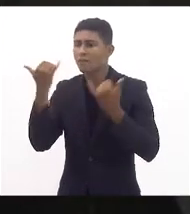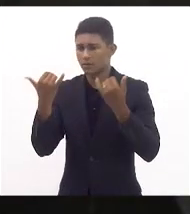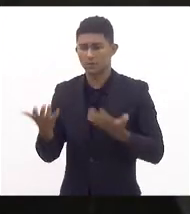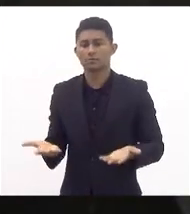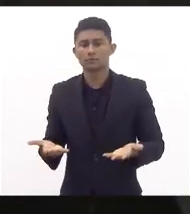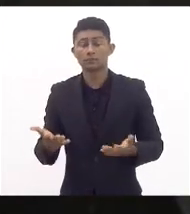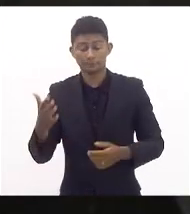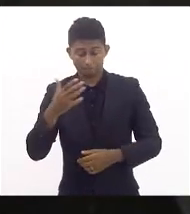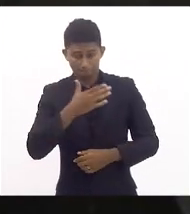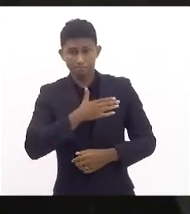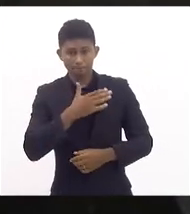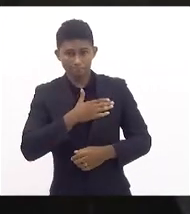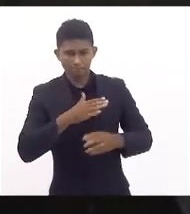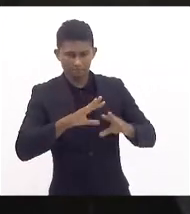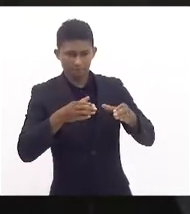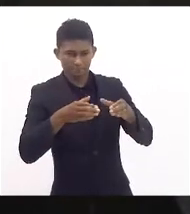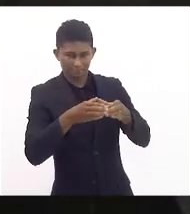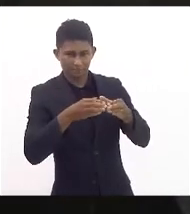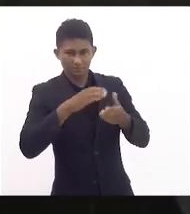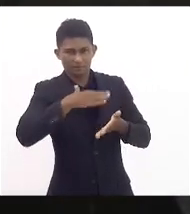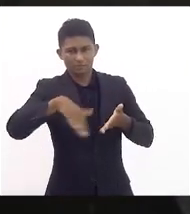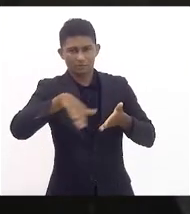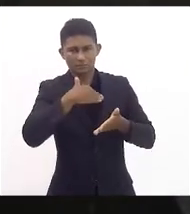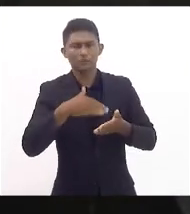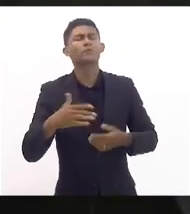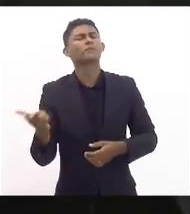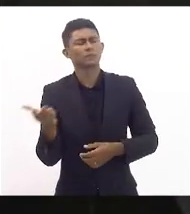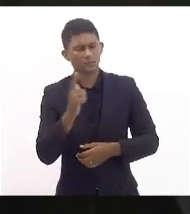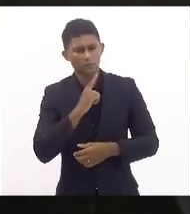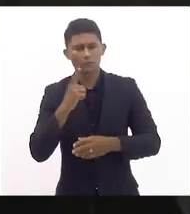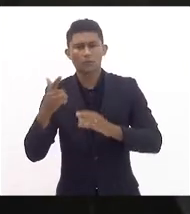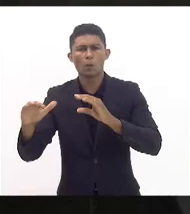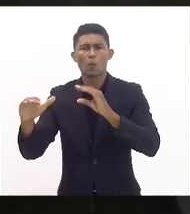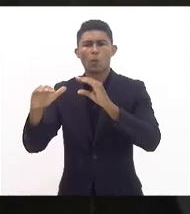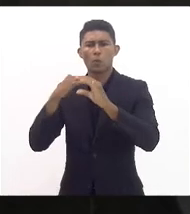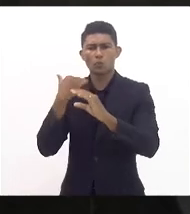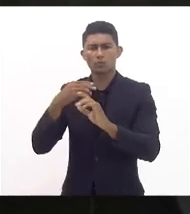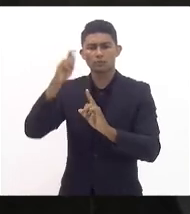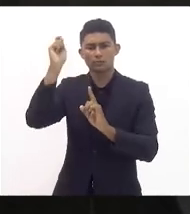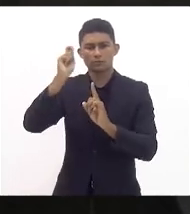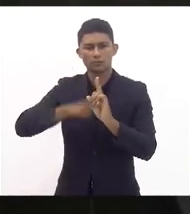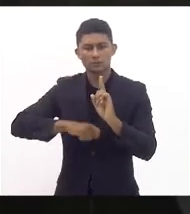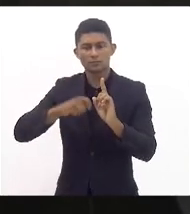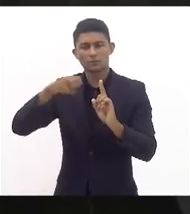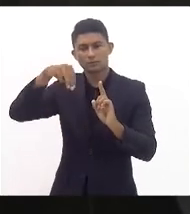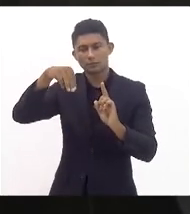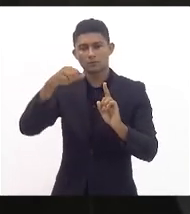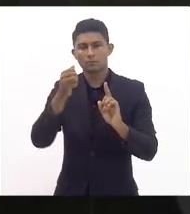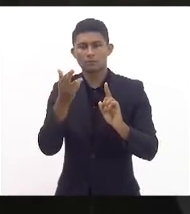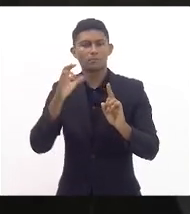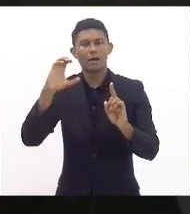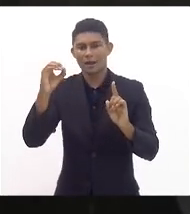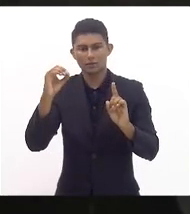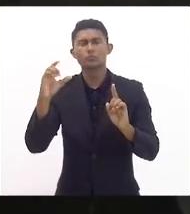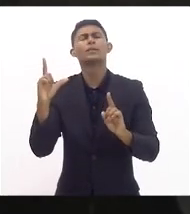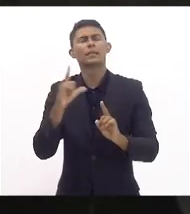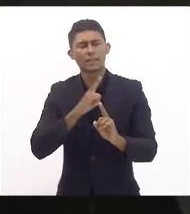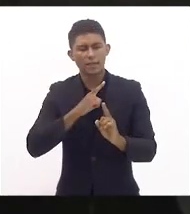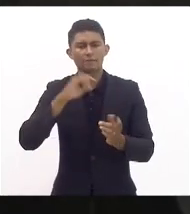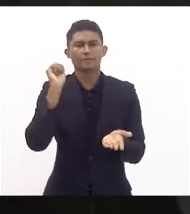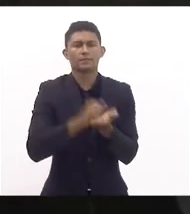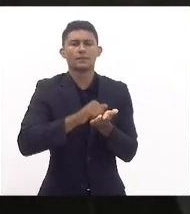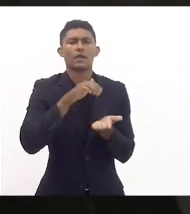gabinete, recentemente, e mais precisamente dentro do mês de março, uma denúncia